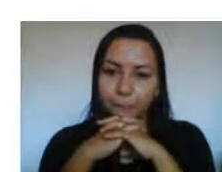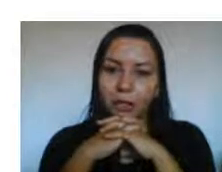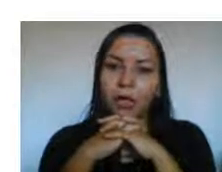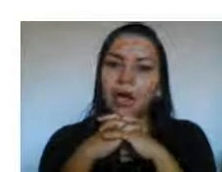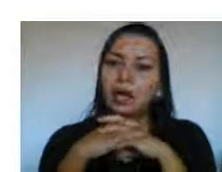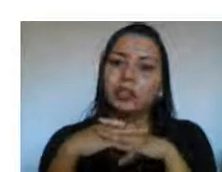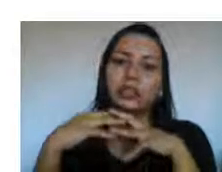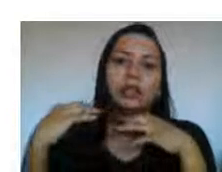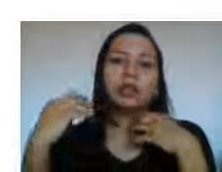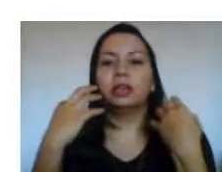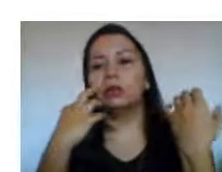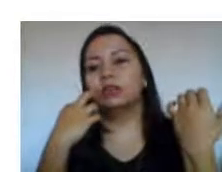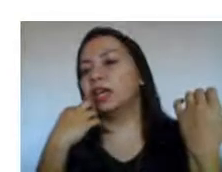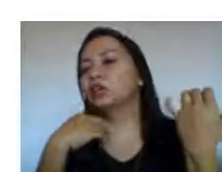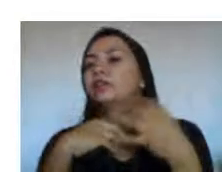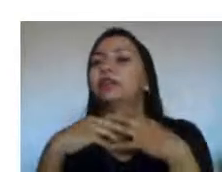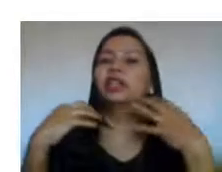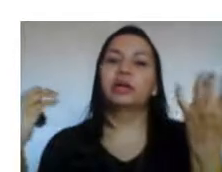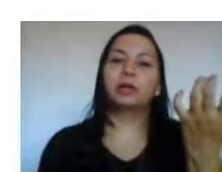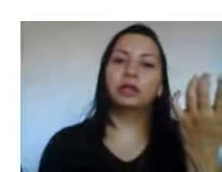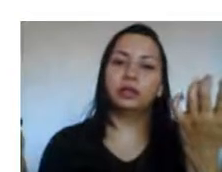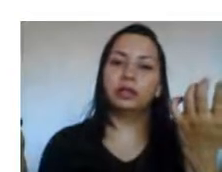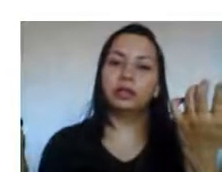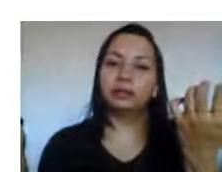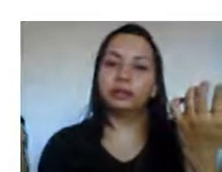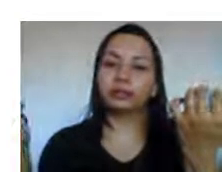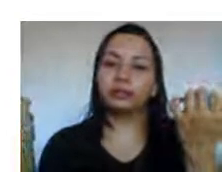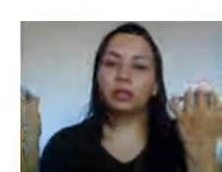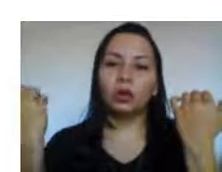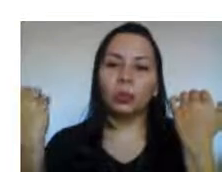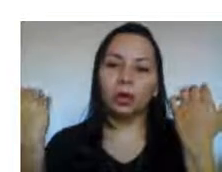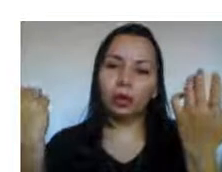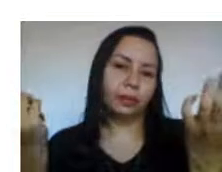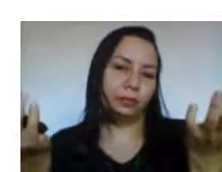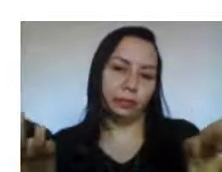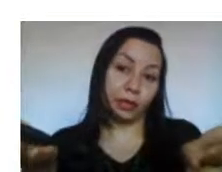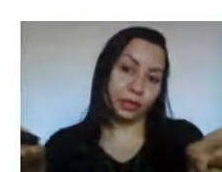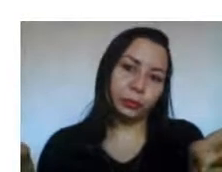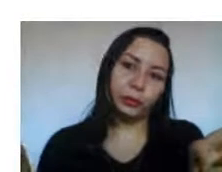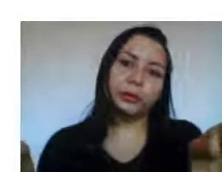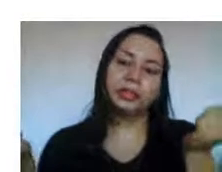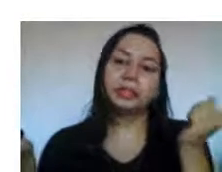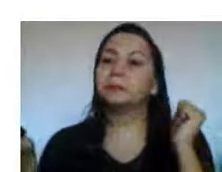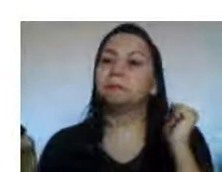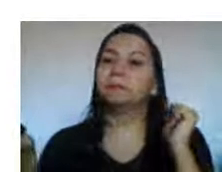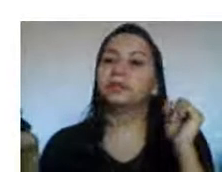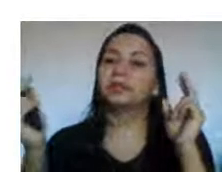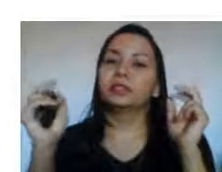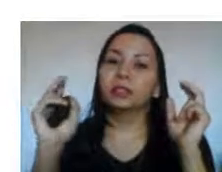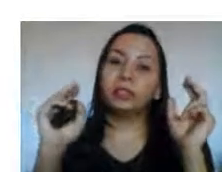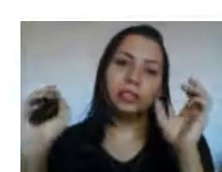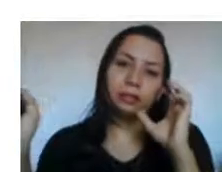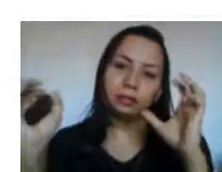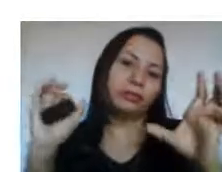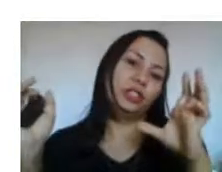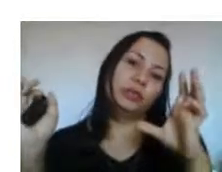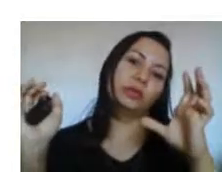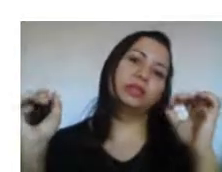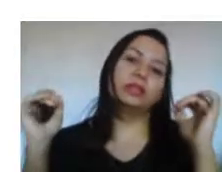Ok? A gente tem aqui o verde da floresta amazônica, uma imagem muito bonita.